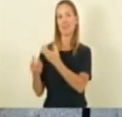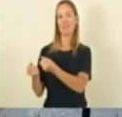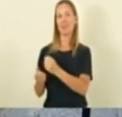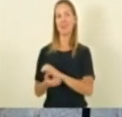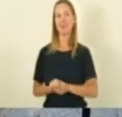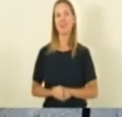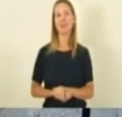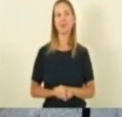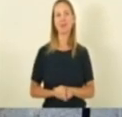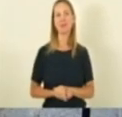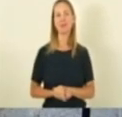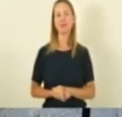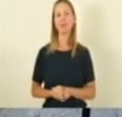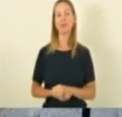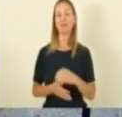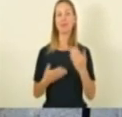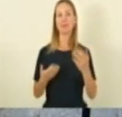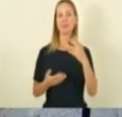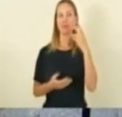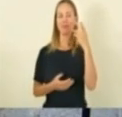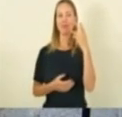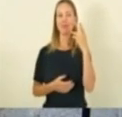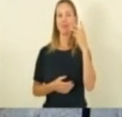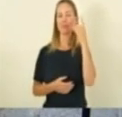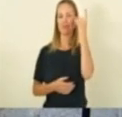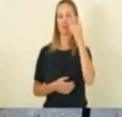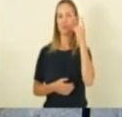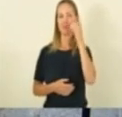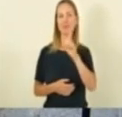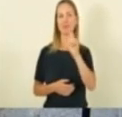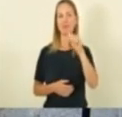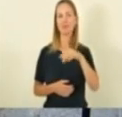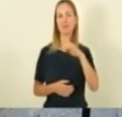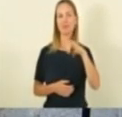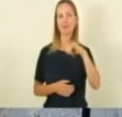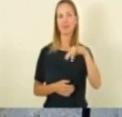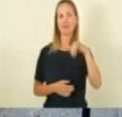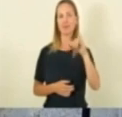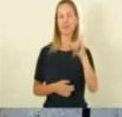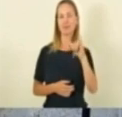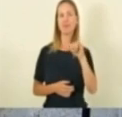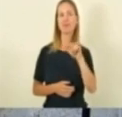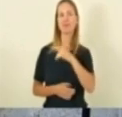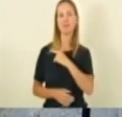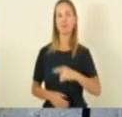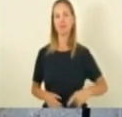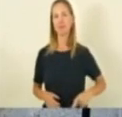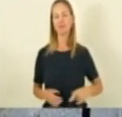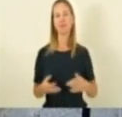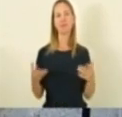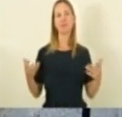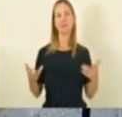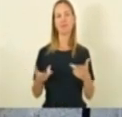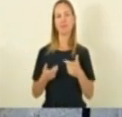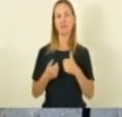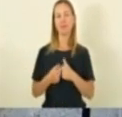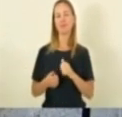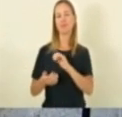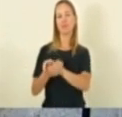Deputado Fabrício Gandini, esse exemplar deputado que nos preside nesse momento,